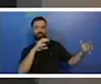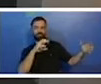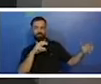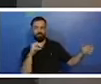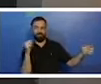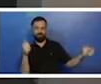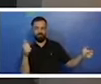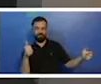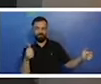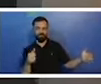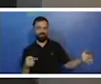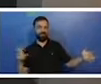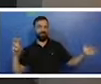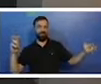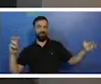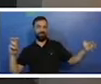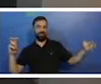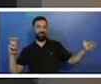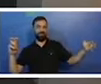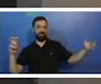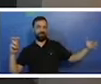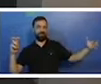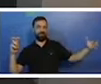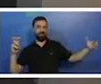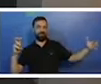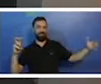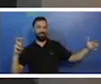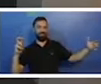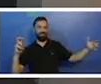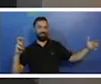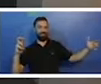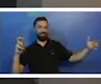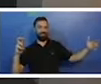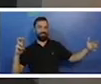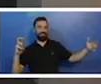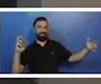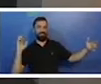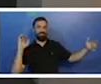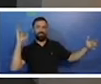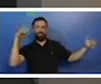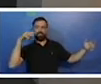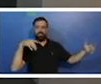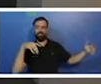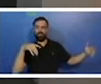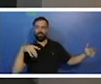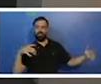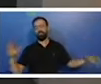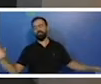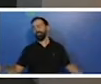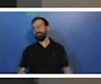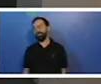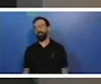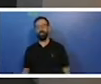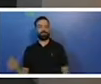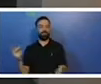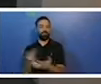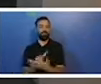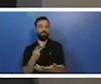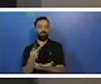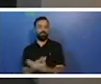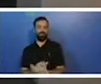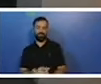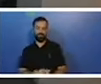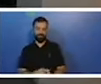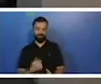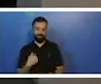a moça que coisa linda vai ganhar e a